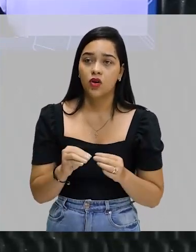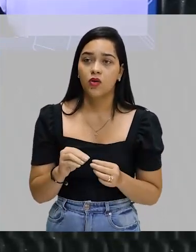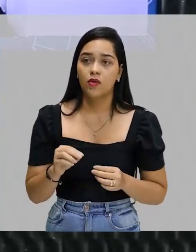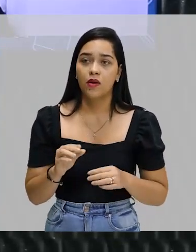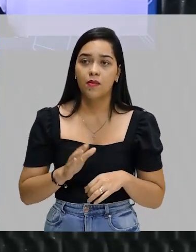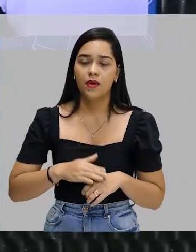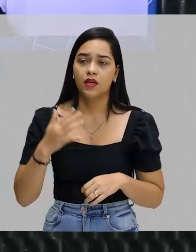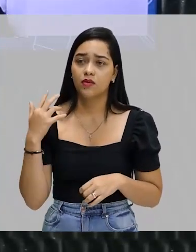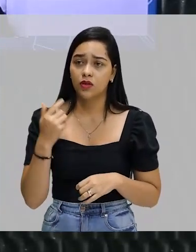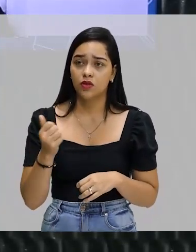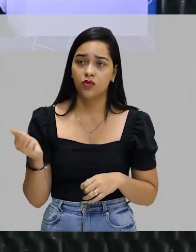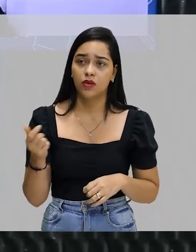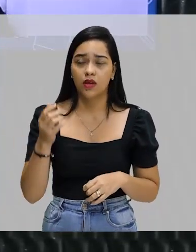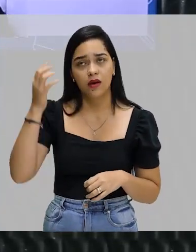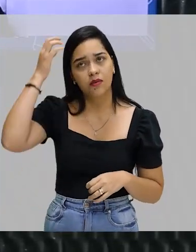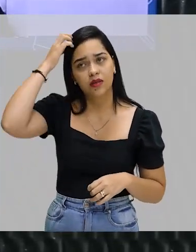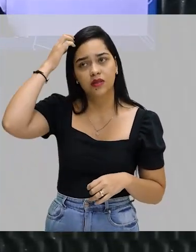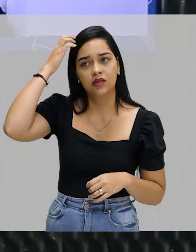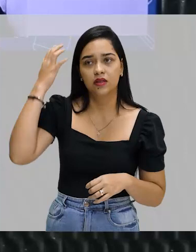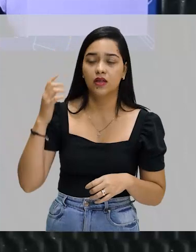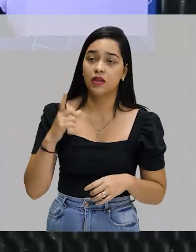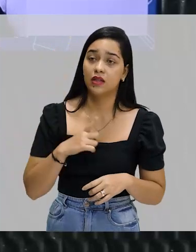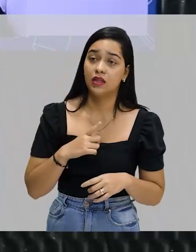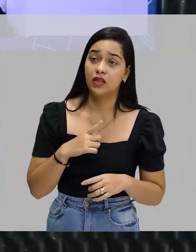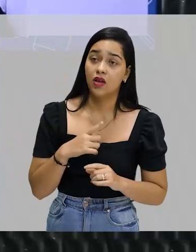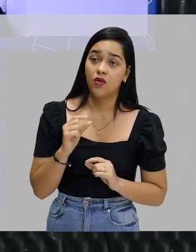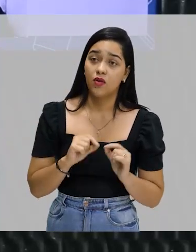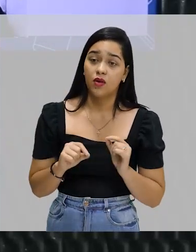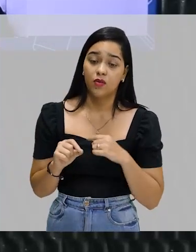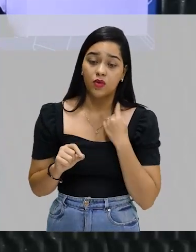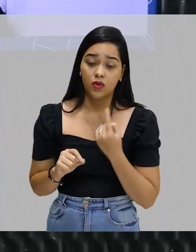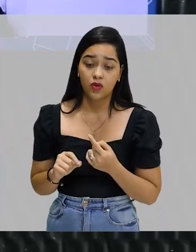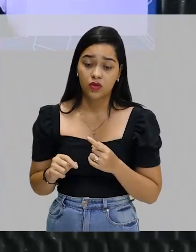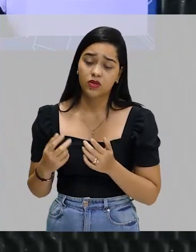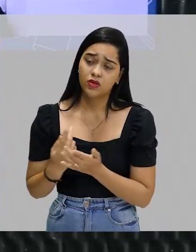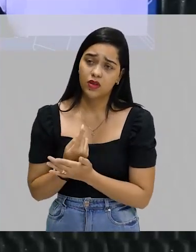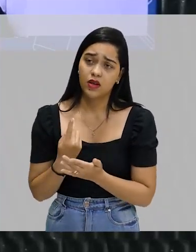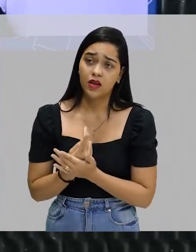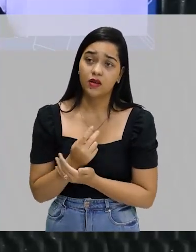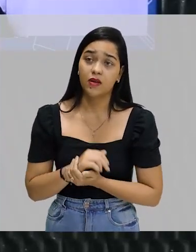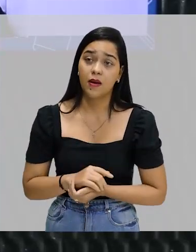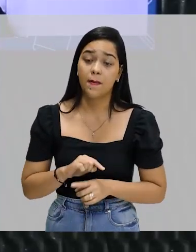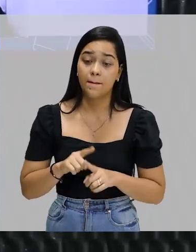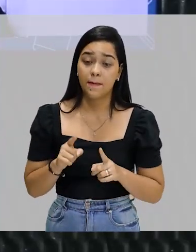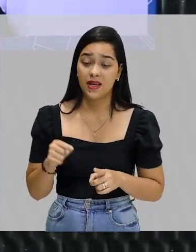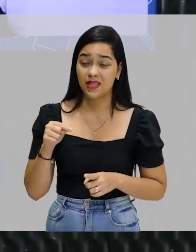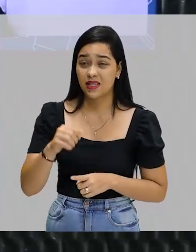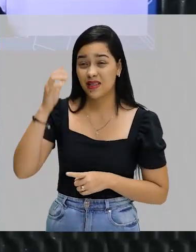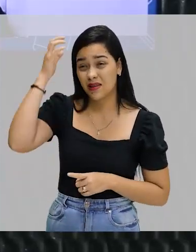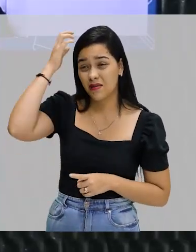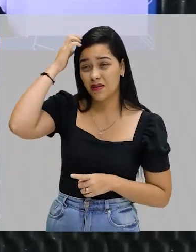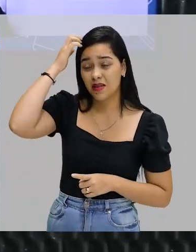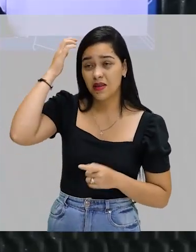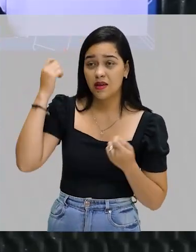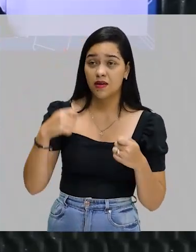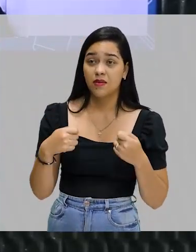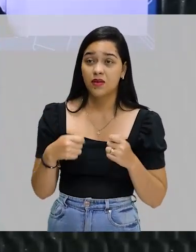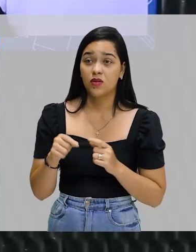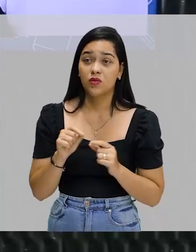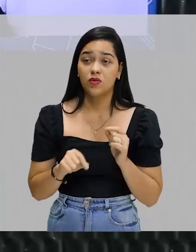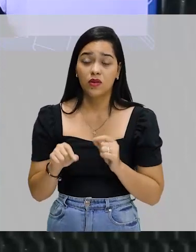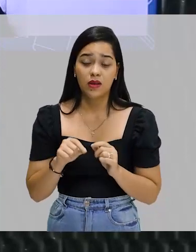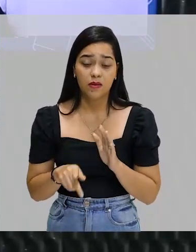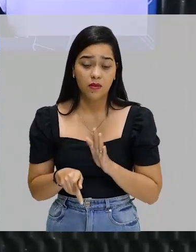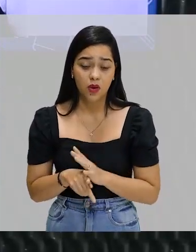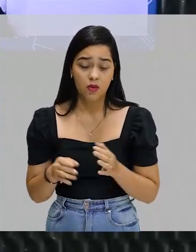que é mais bonita do que a princesa, tem alguma coisa que para os nossos padrões estão errados. Só que essa princesa, ela tem que parecer para os